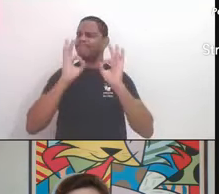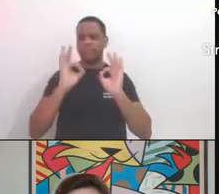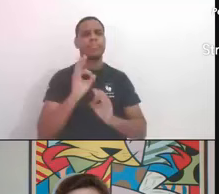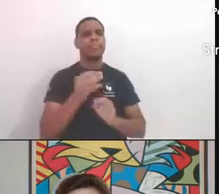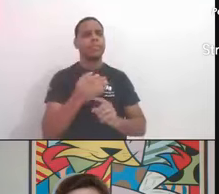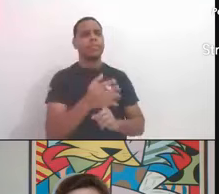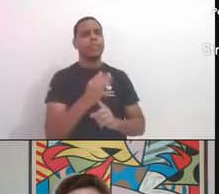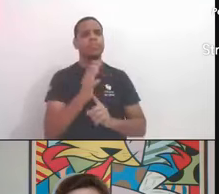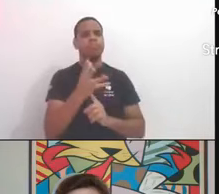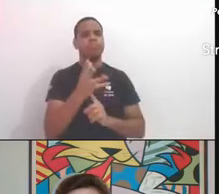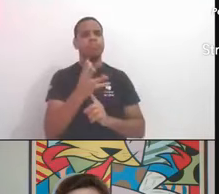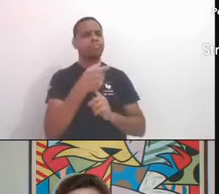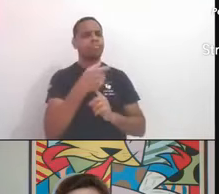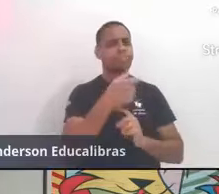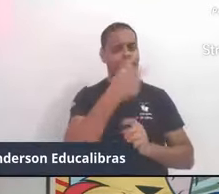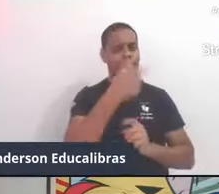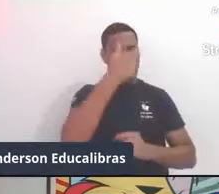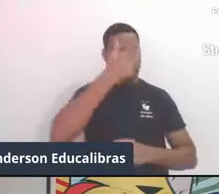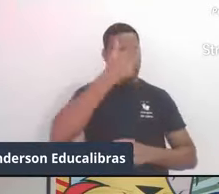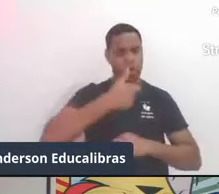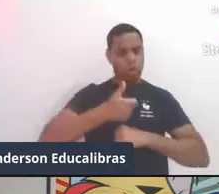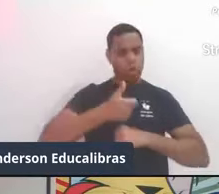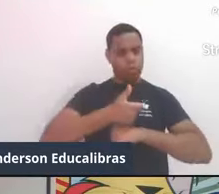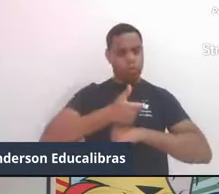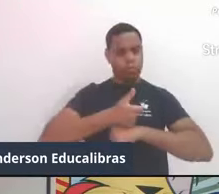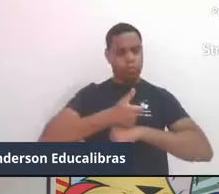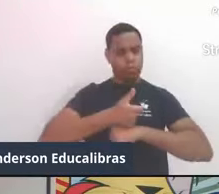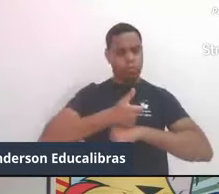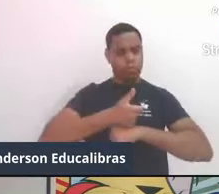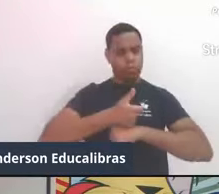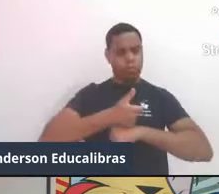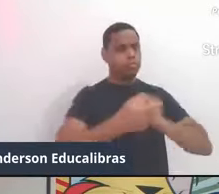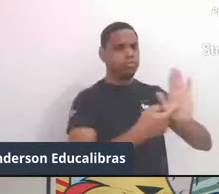melhores espaços para se trabalhar, né, que tem.